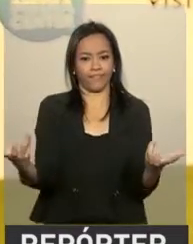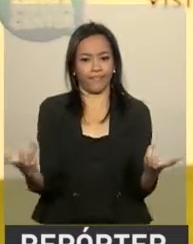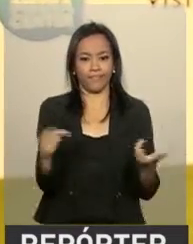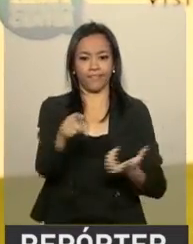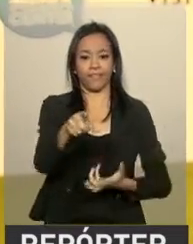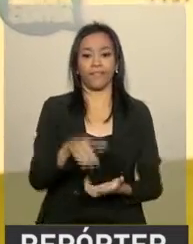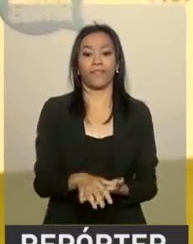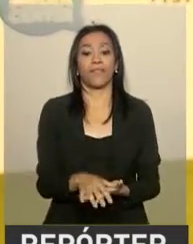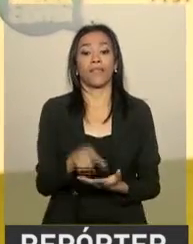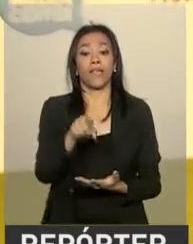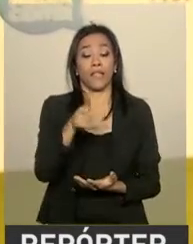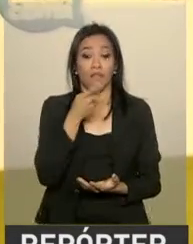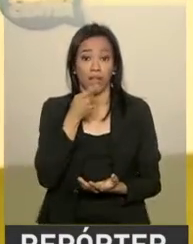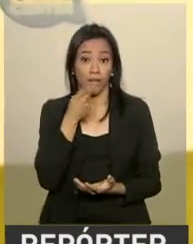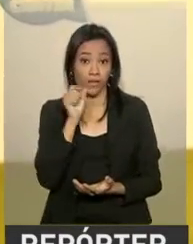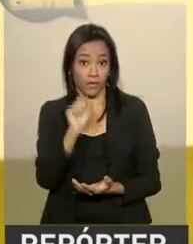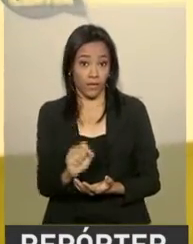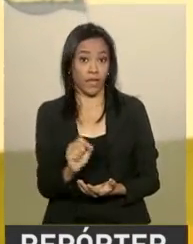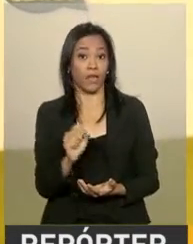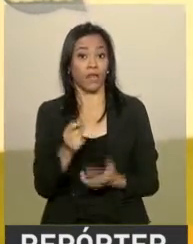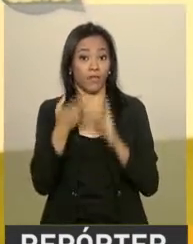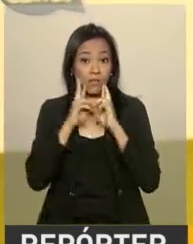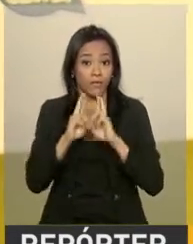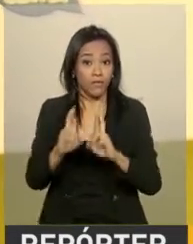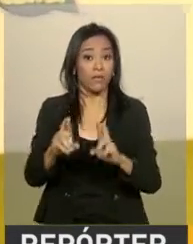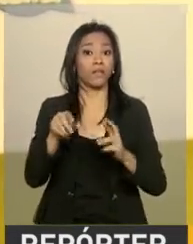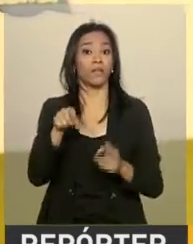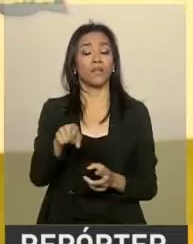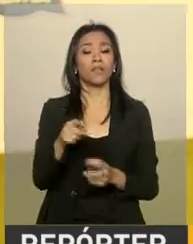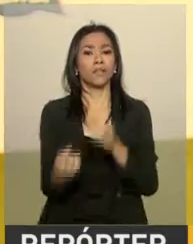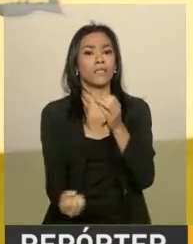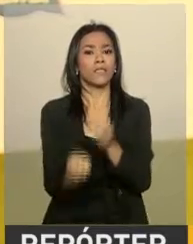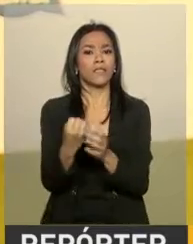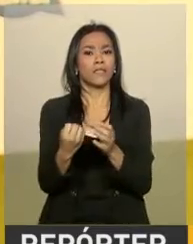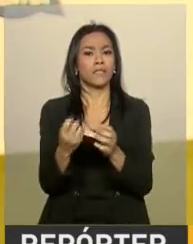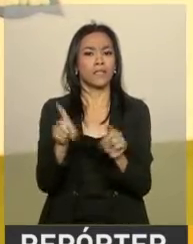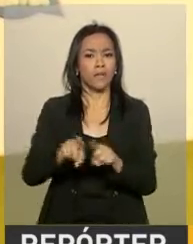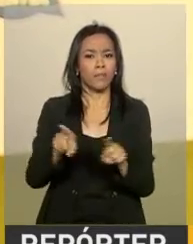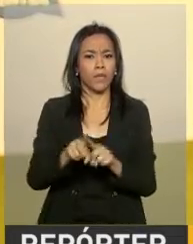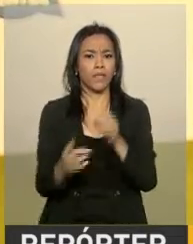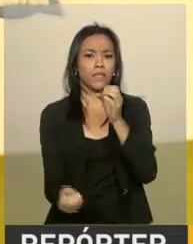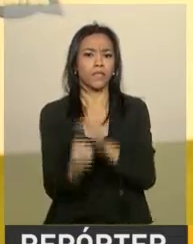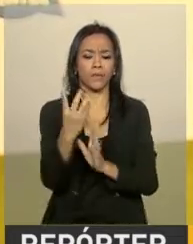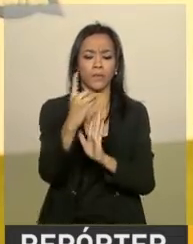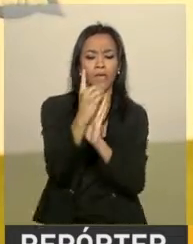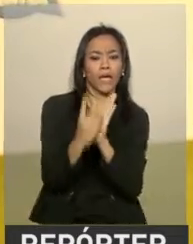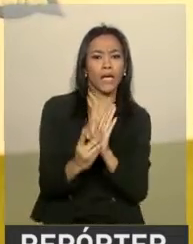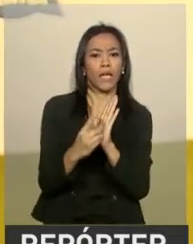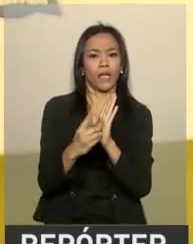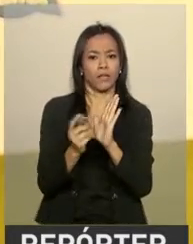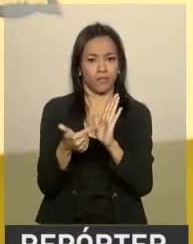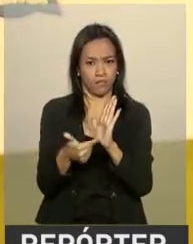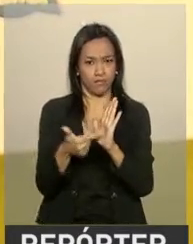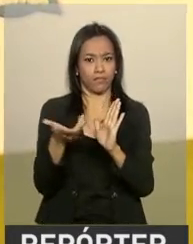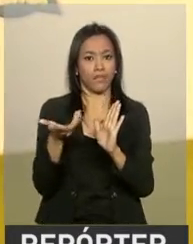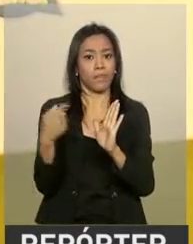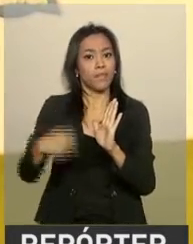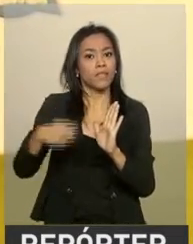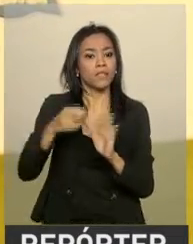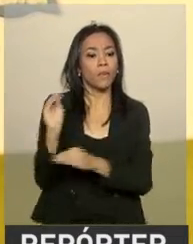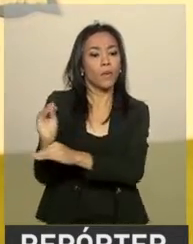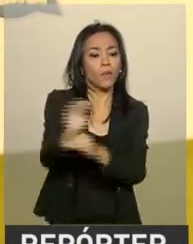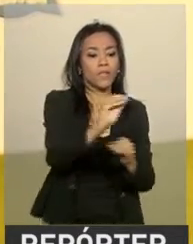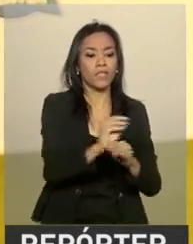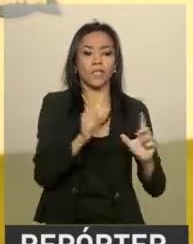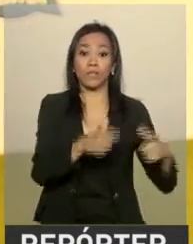o reconhecimento desses territórios né reconhecimento ea criação de territórios pelo decreto da presidência da república porque a gente precisa de proteger